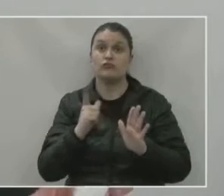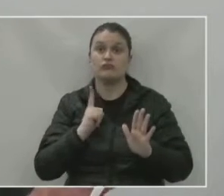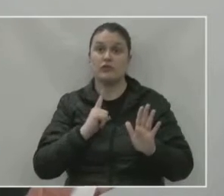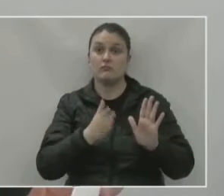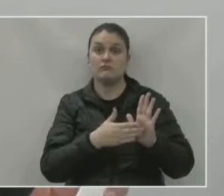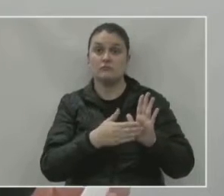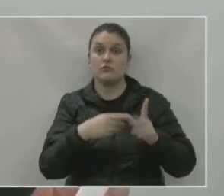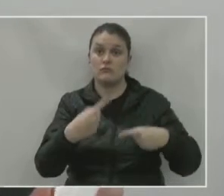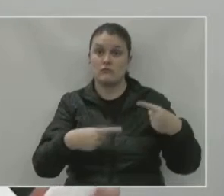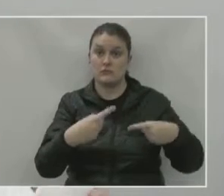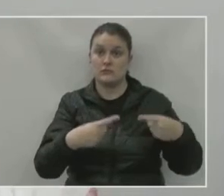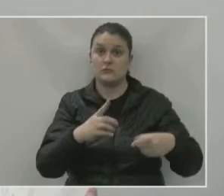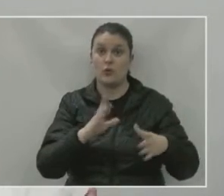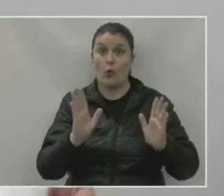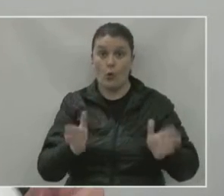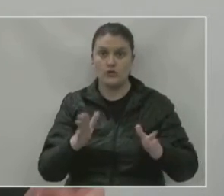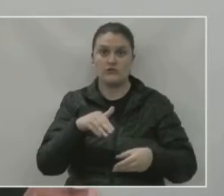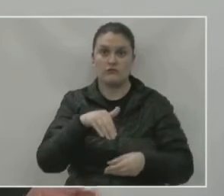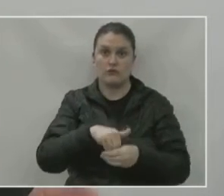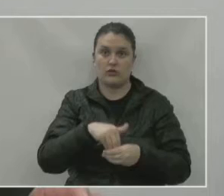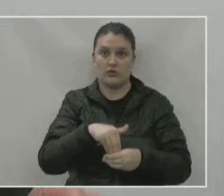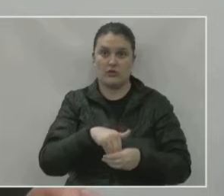ser votado já no dia de hoje.